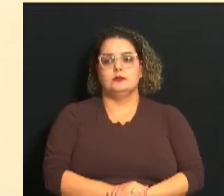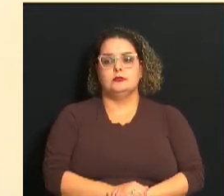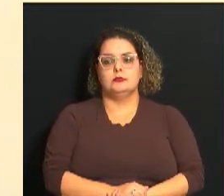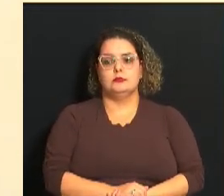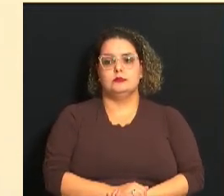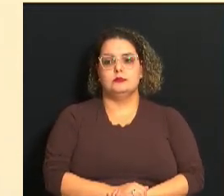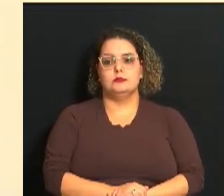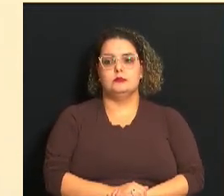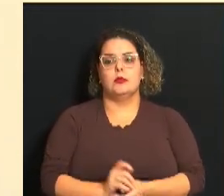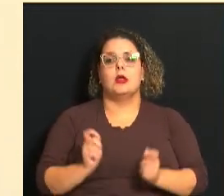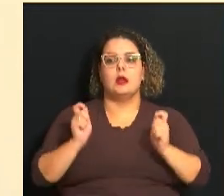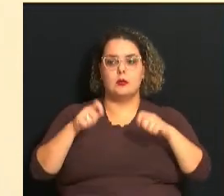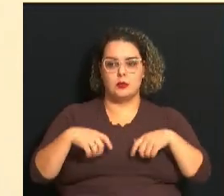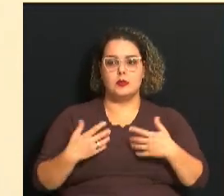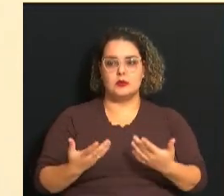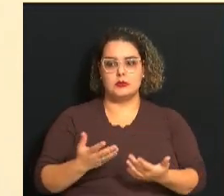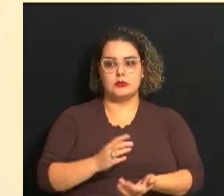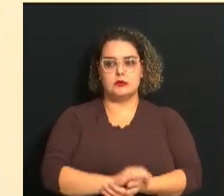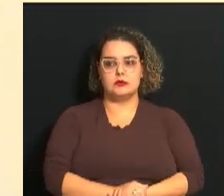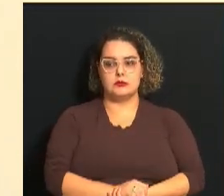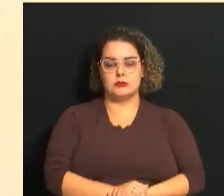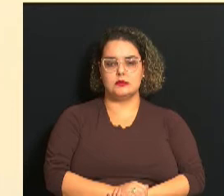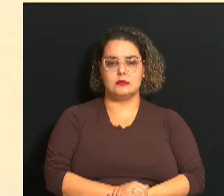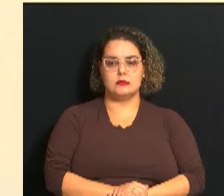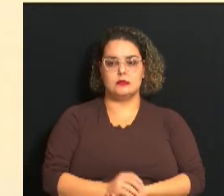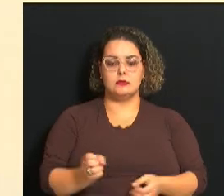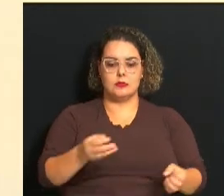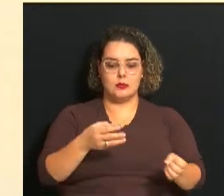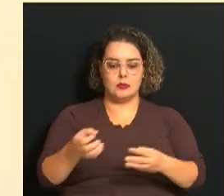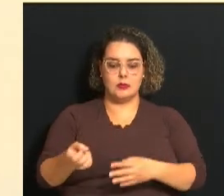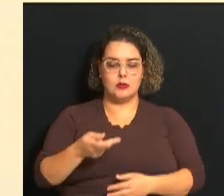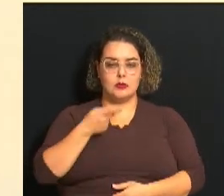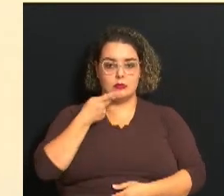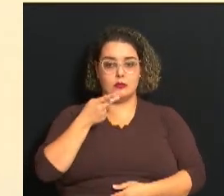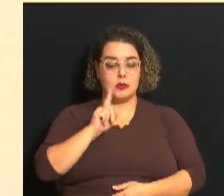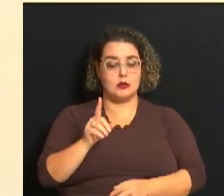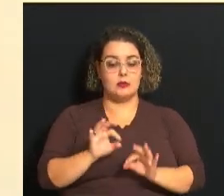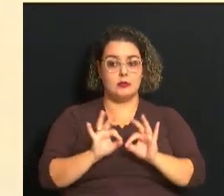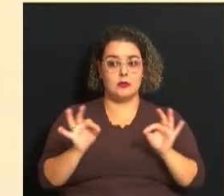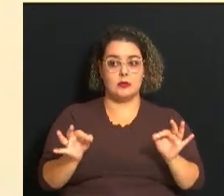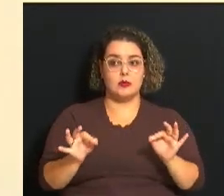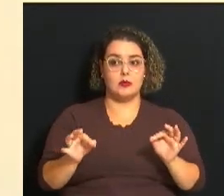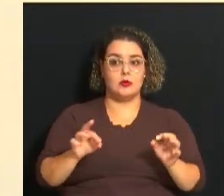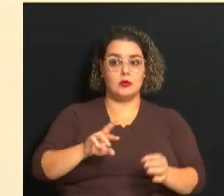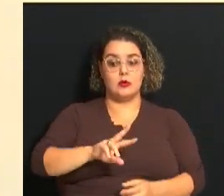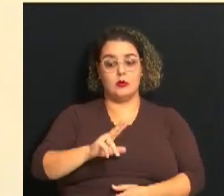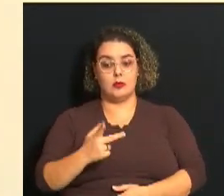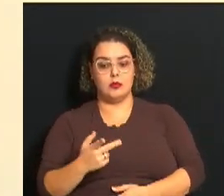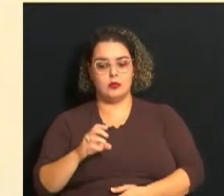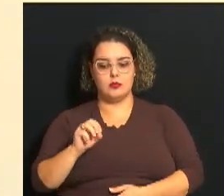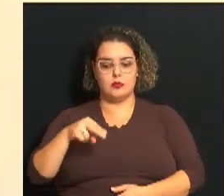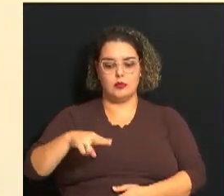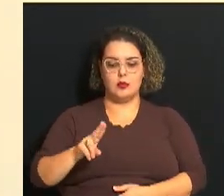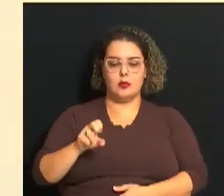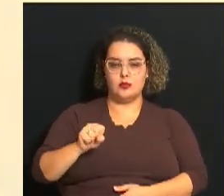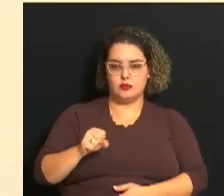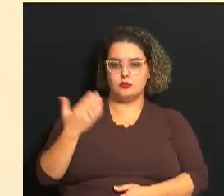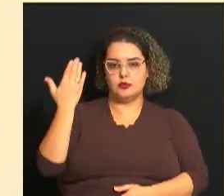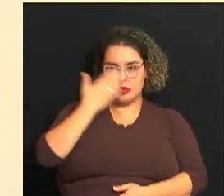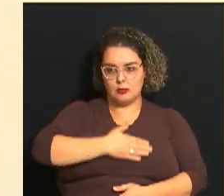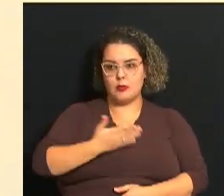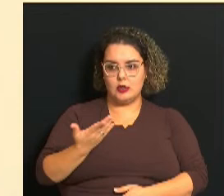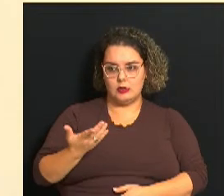é possível e é muito moderno falar nisso mas não tá distante a inversão do ônus da prova para esse tipo de ações muito